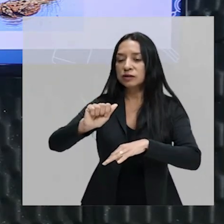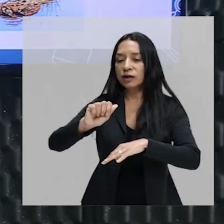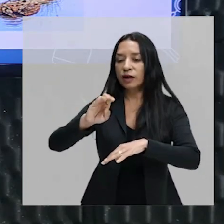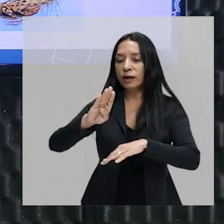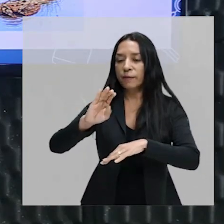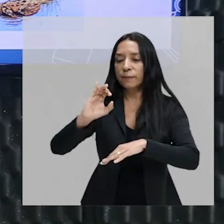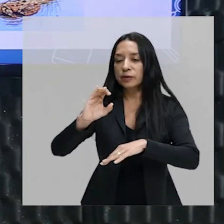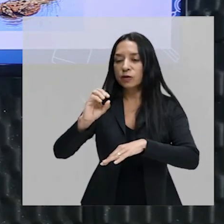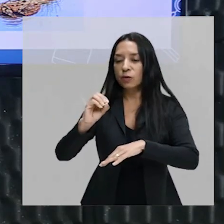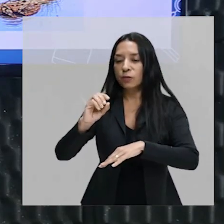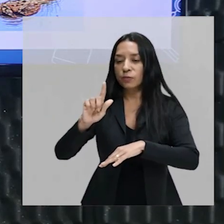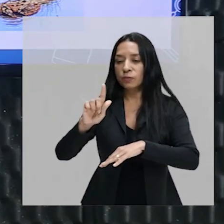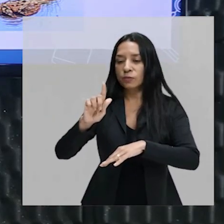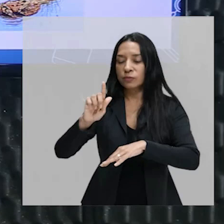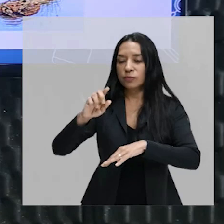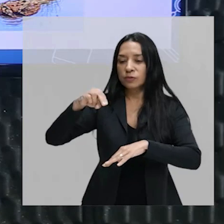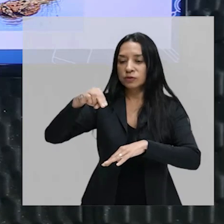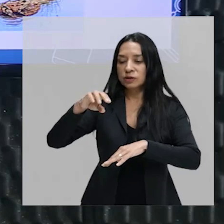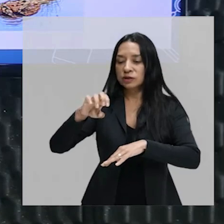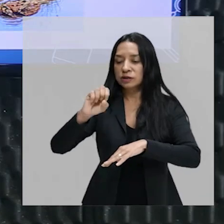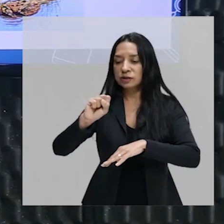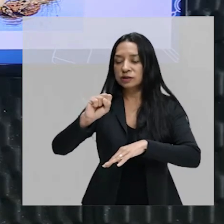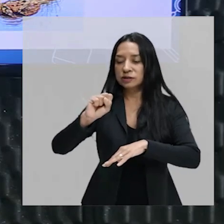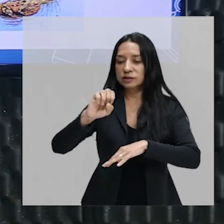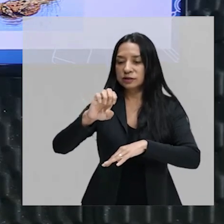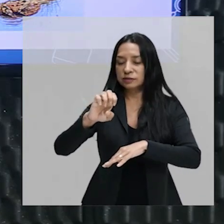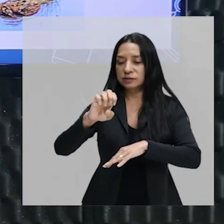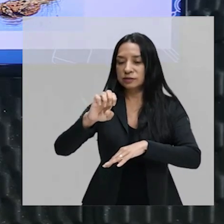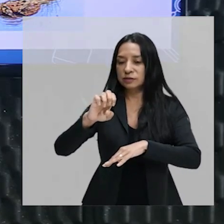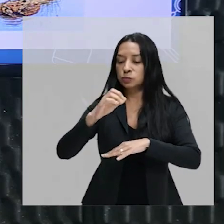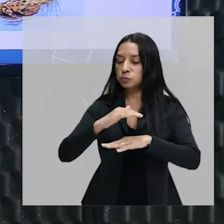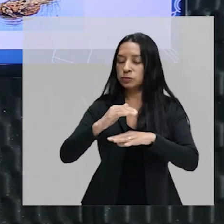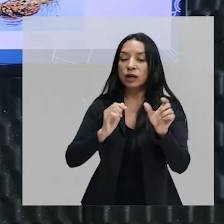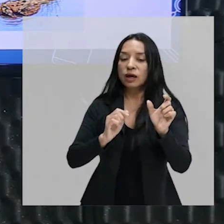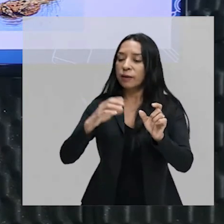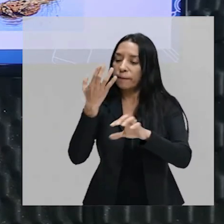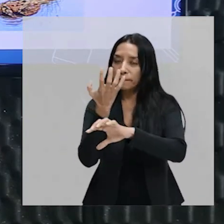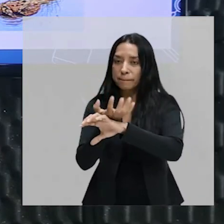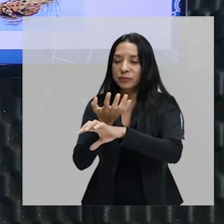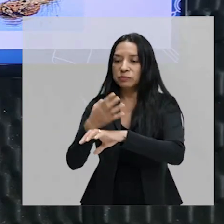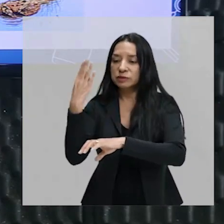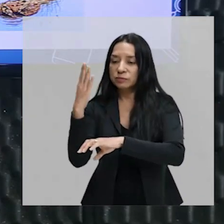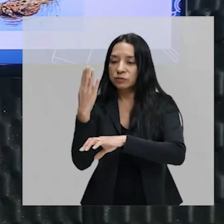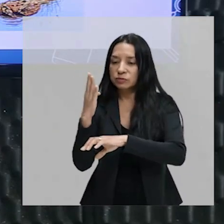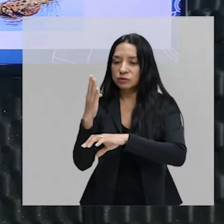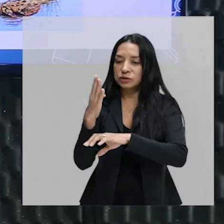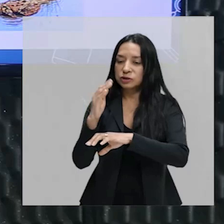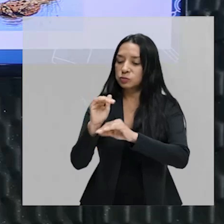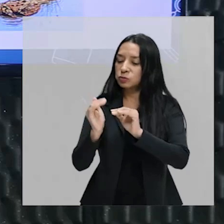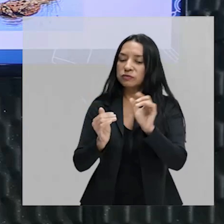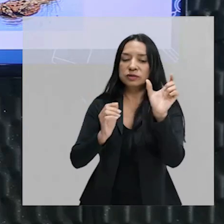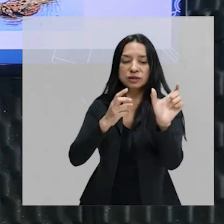pessoal Toda vez que você vê aqui um a antes de um termo Geralmente se há quer dizer negação Olha só